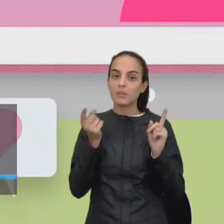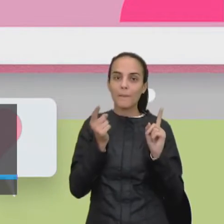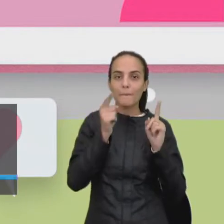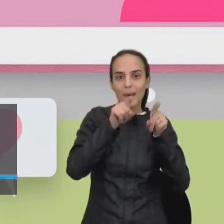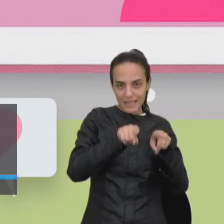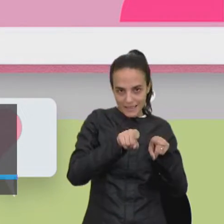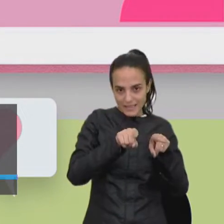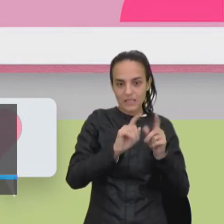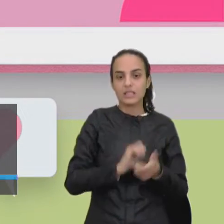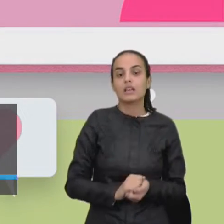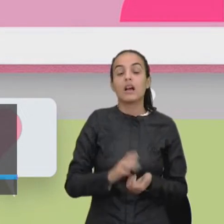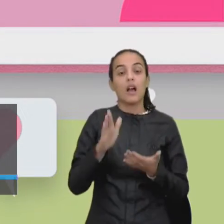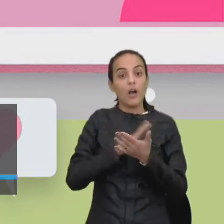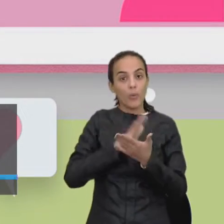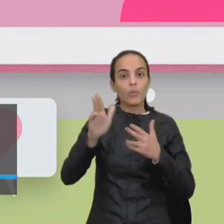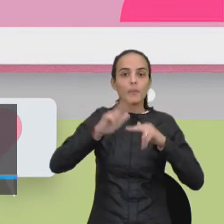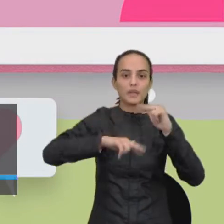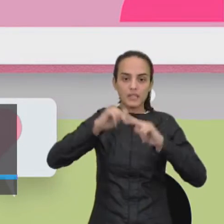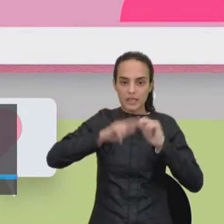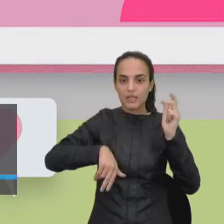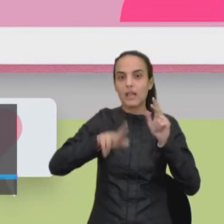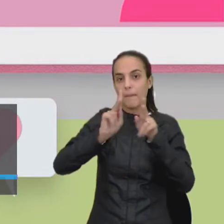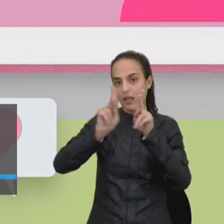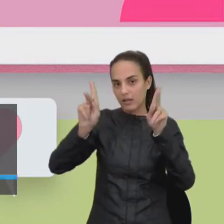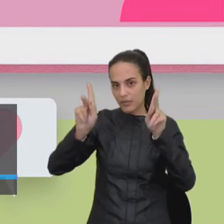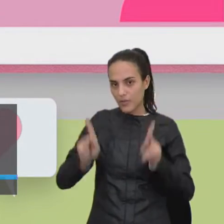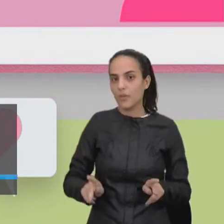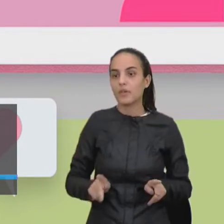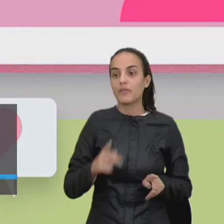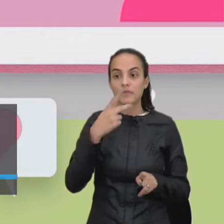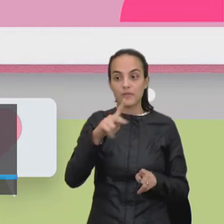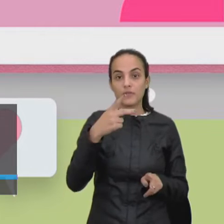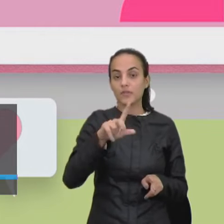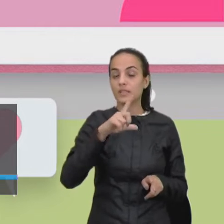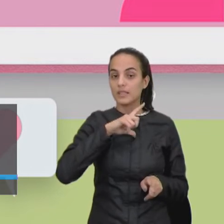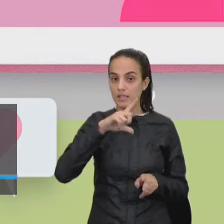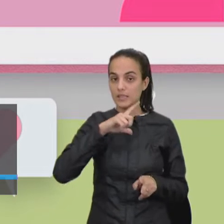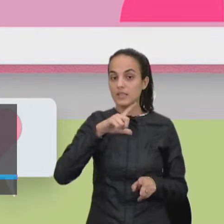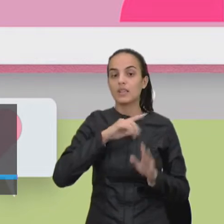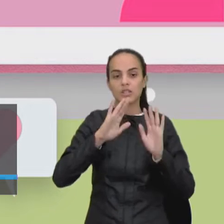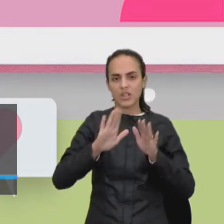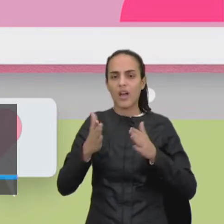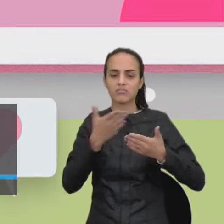que existem algumas ferramentas, dependendo da plataforma que vocês estiverem